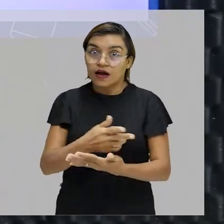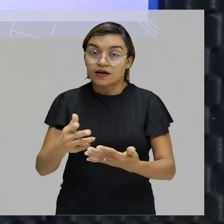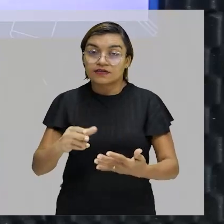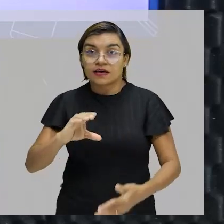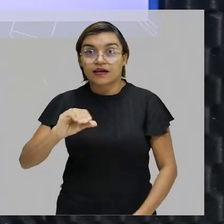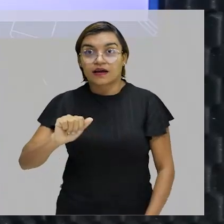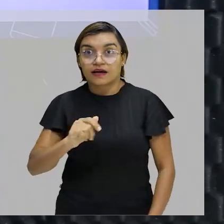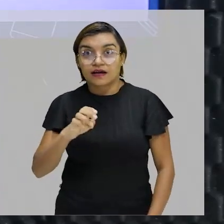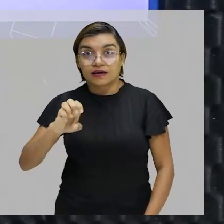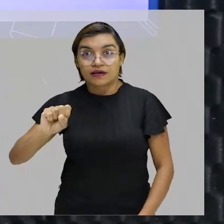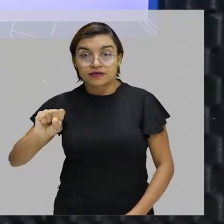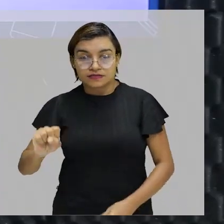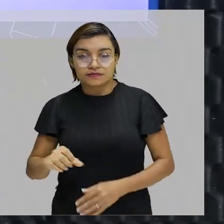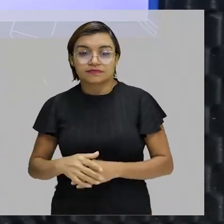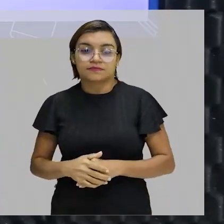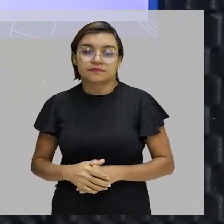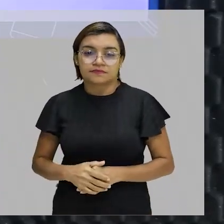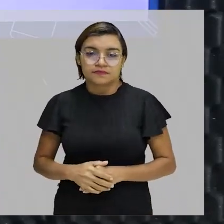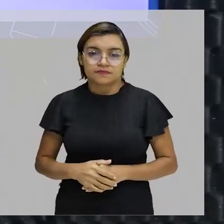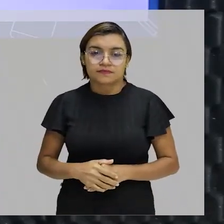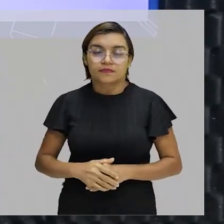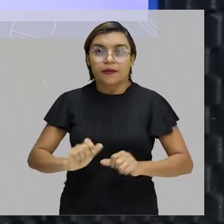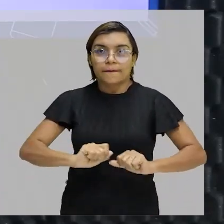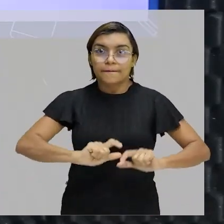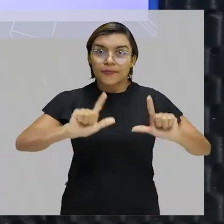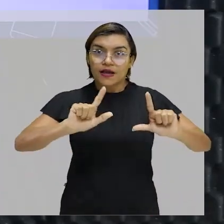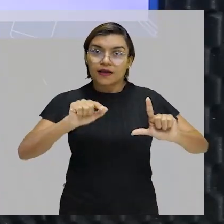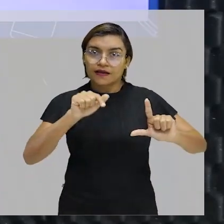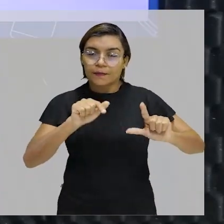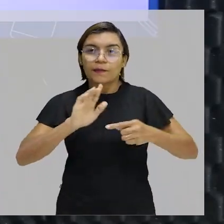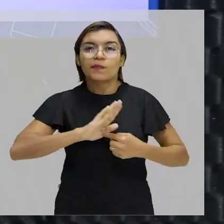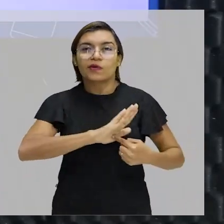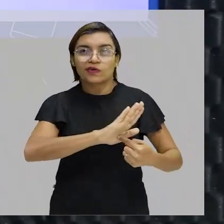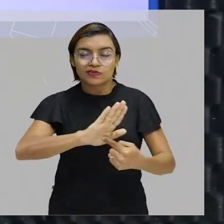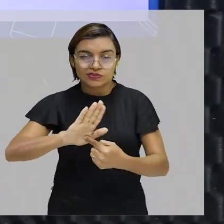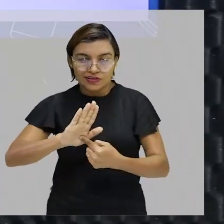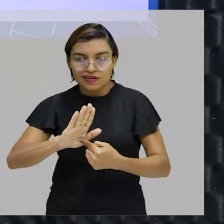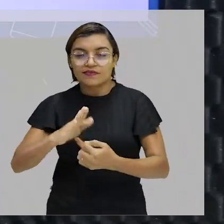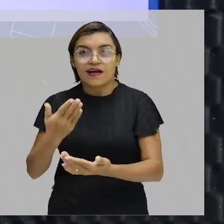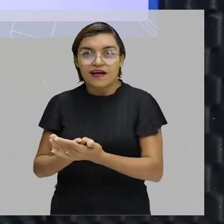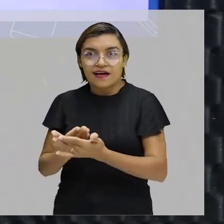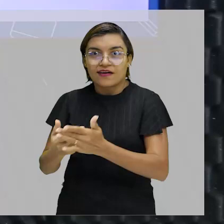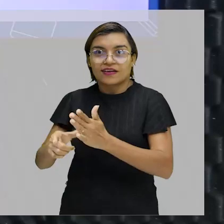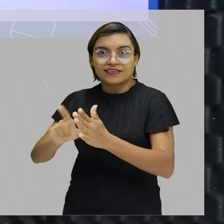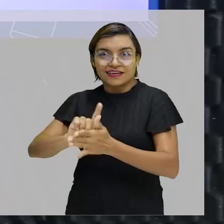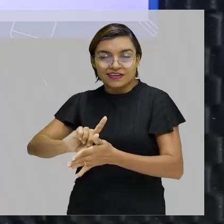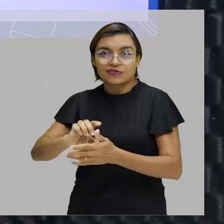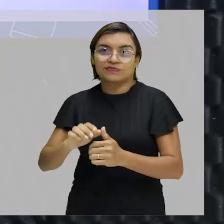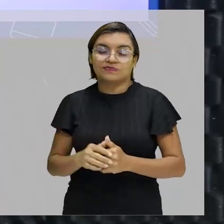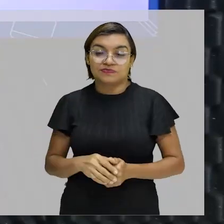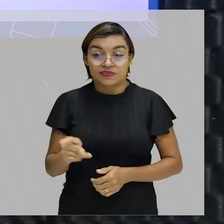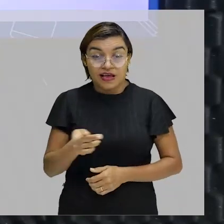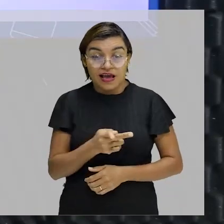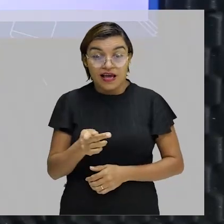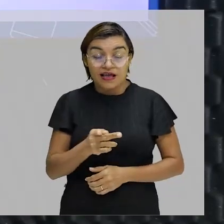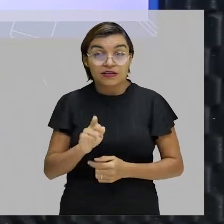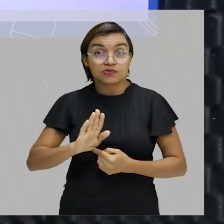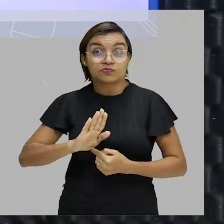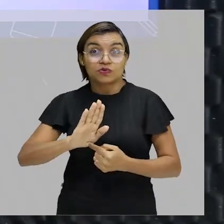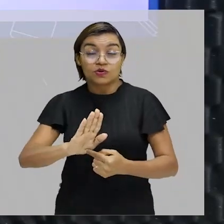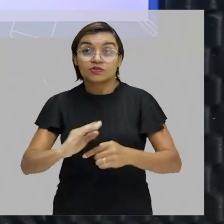vamos falar agora de linguagem coloquial. Essas placas que nós repetimos, que nós vimos na aula anterior, elas configuram